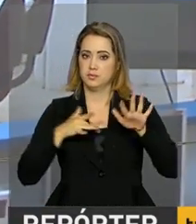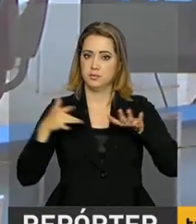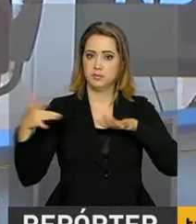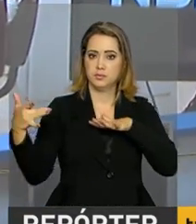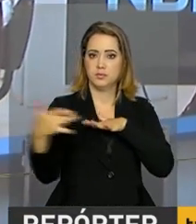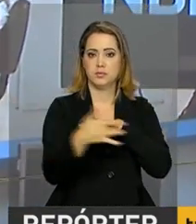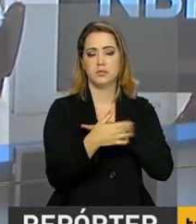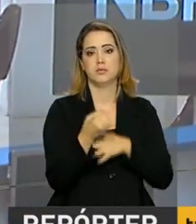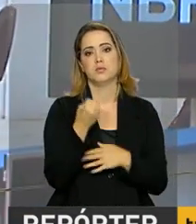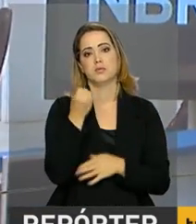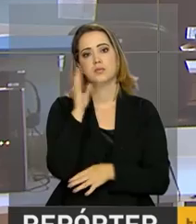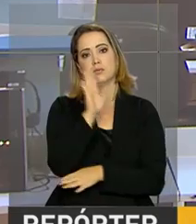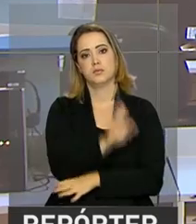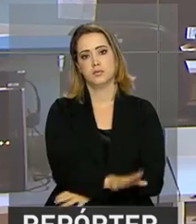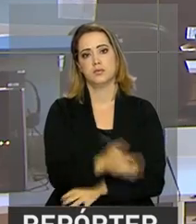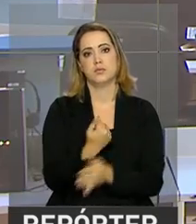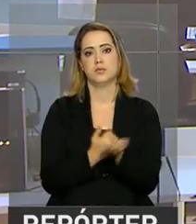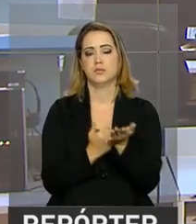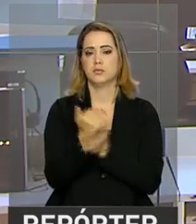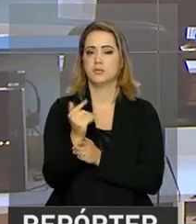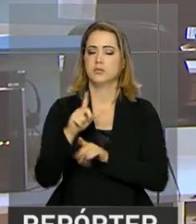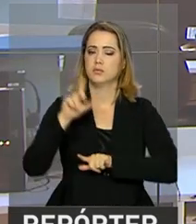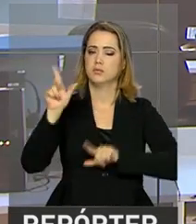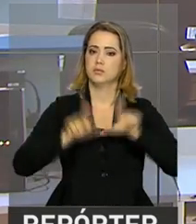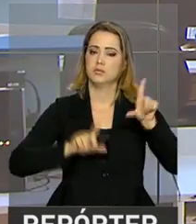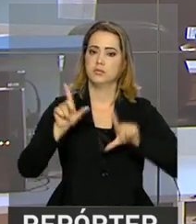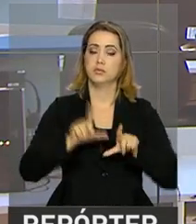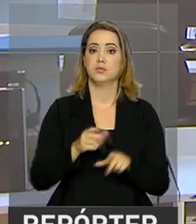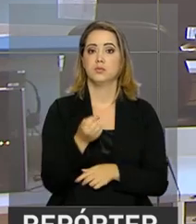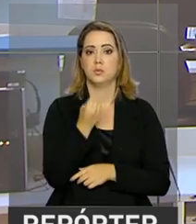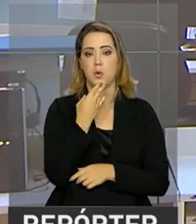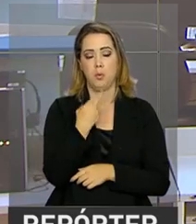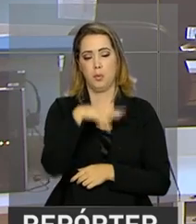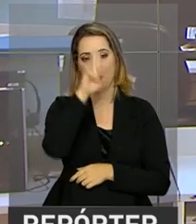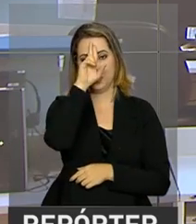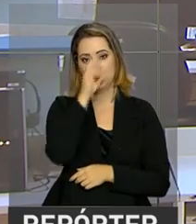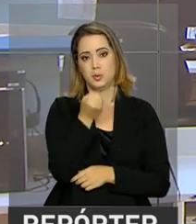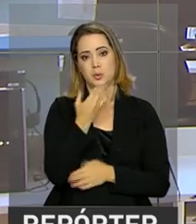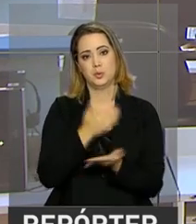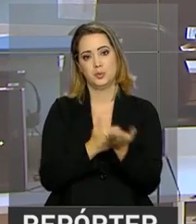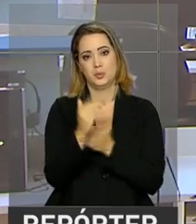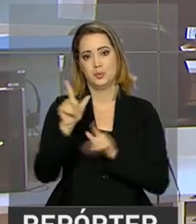pelas nossas redes sociais. Uma boa tarde para você, um bom almoço e continue